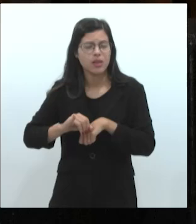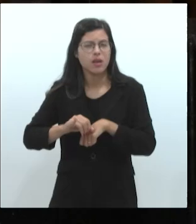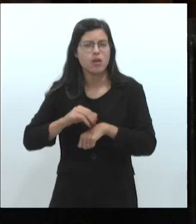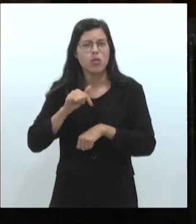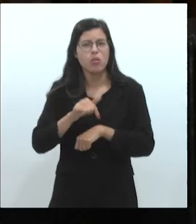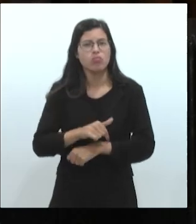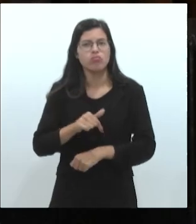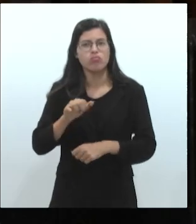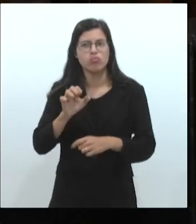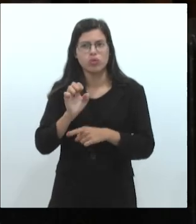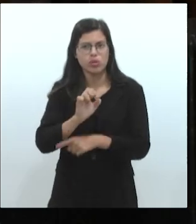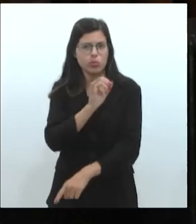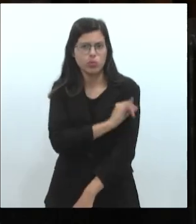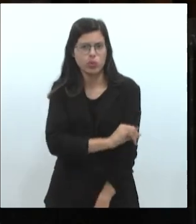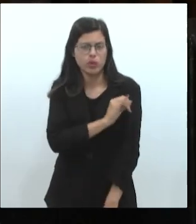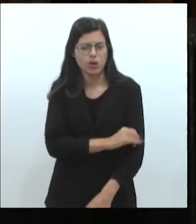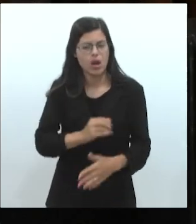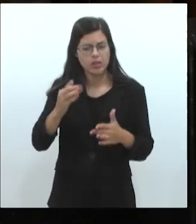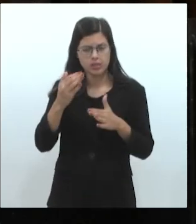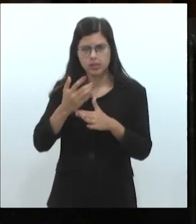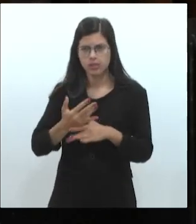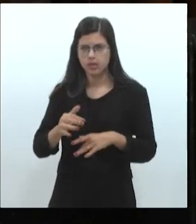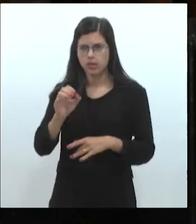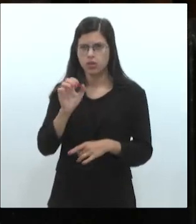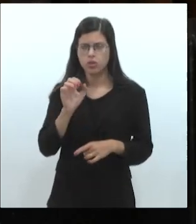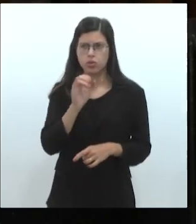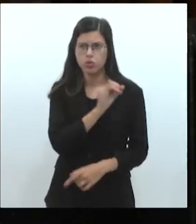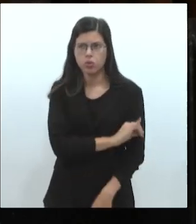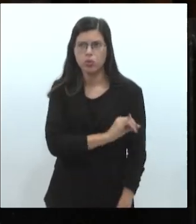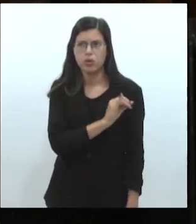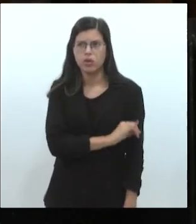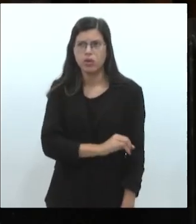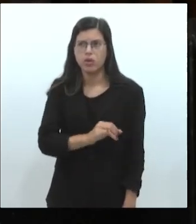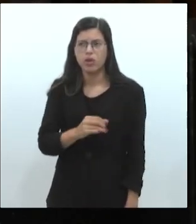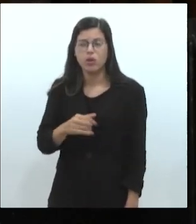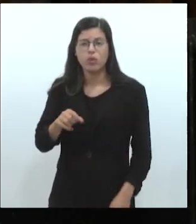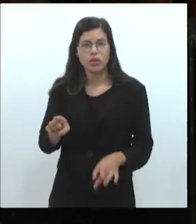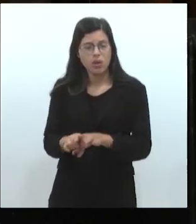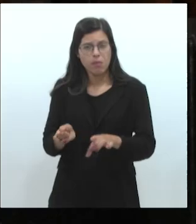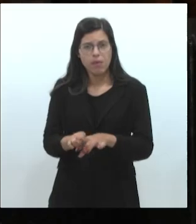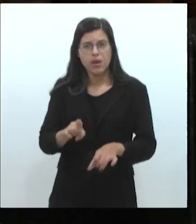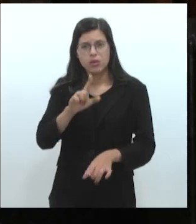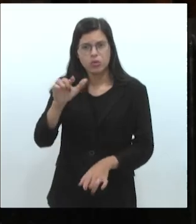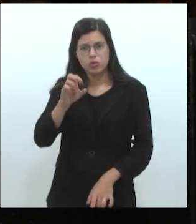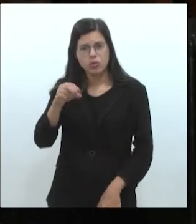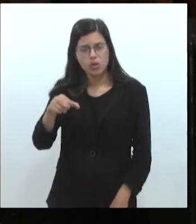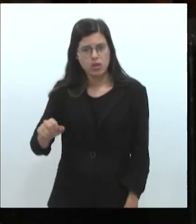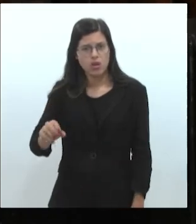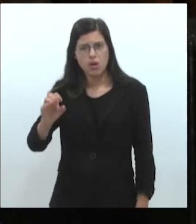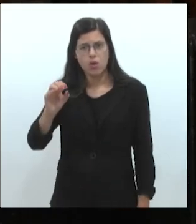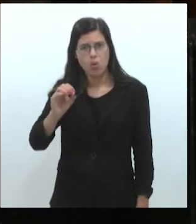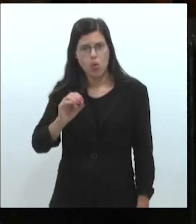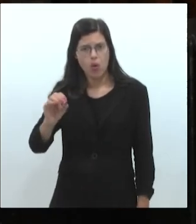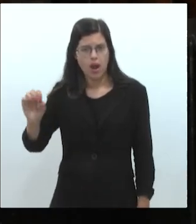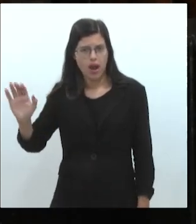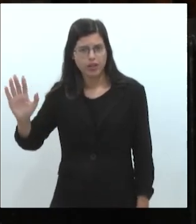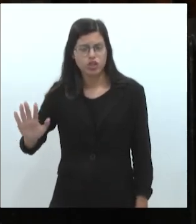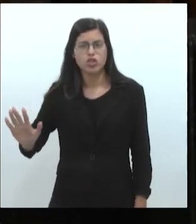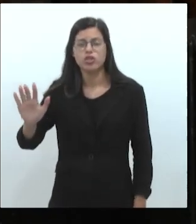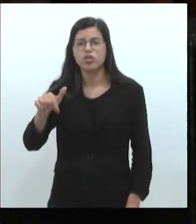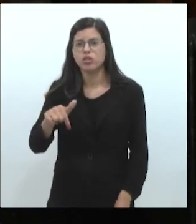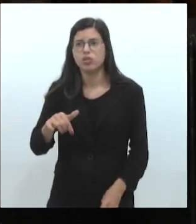estado do Rio de Janeiro, a cidade do Rio de Janeiro, minha Zona Oeste, que sofre tanto com a criminalidade. A